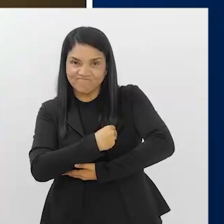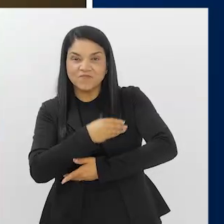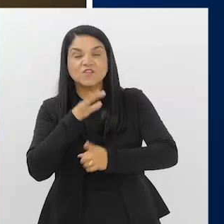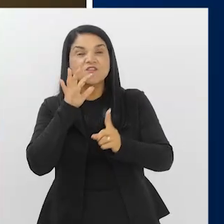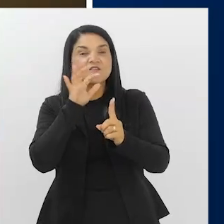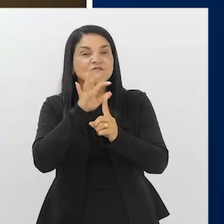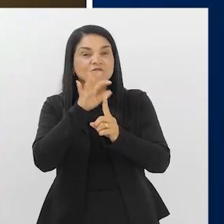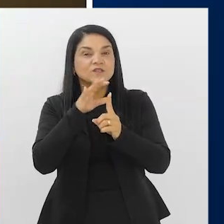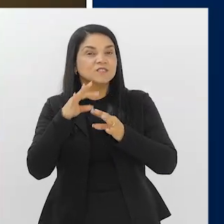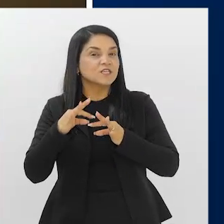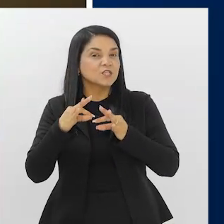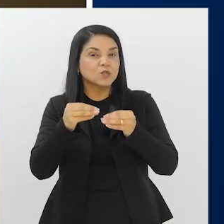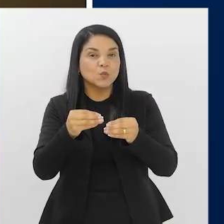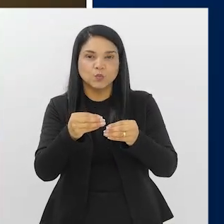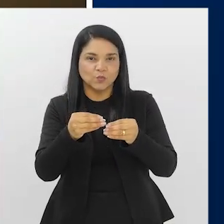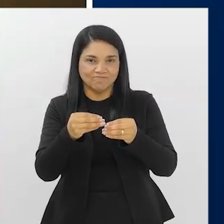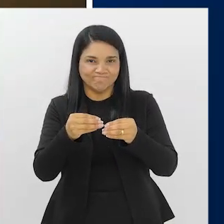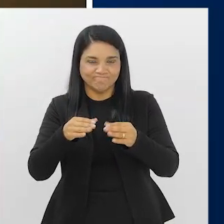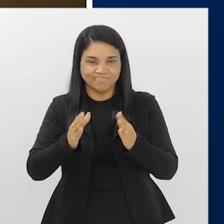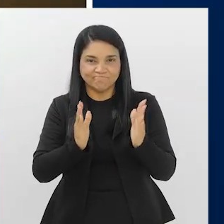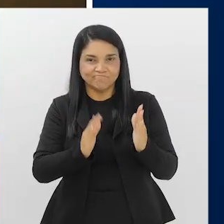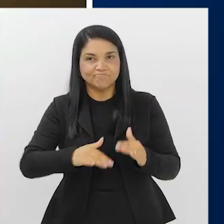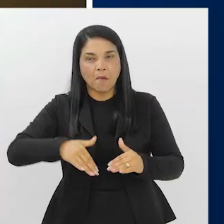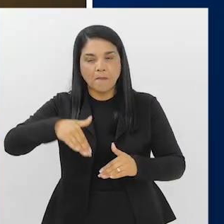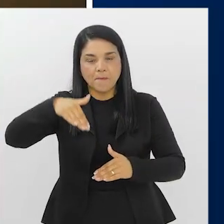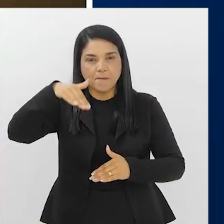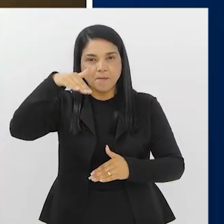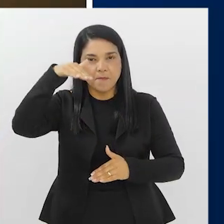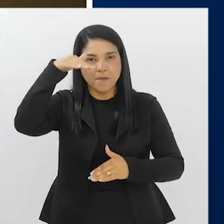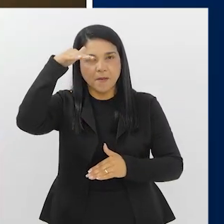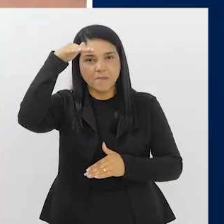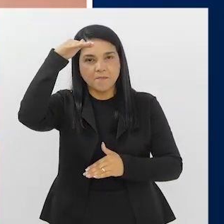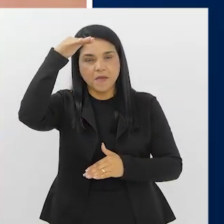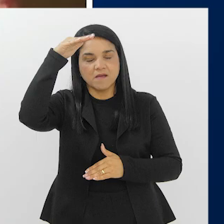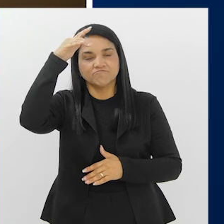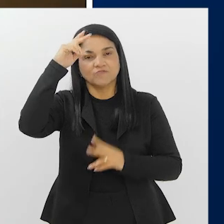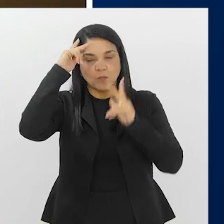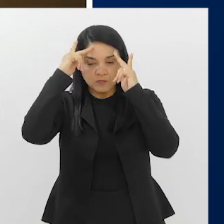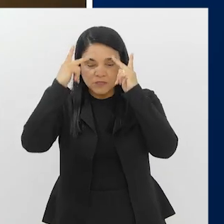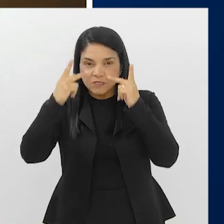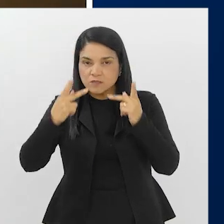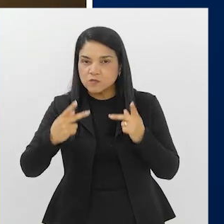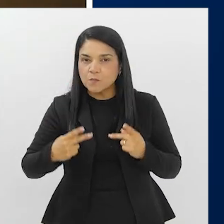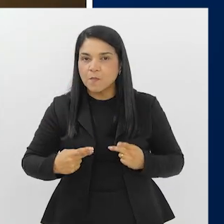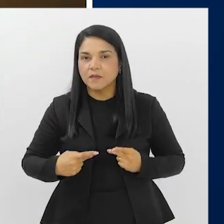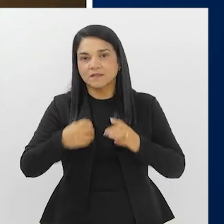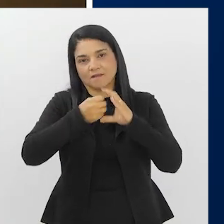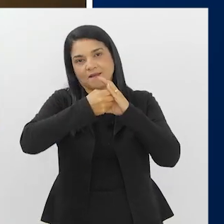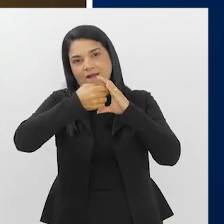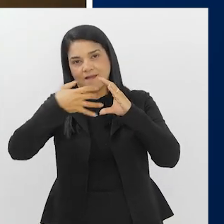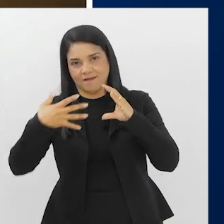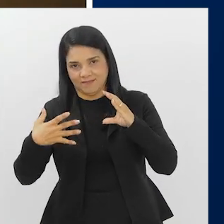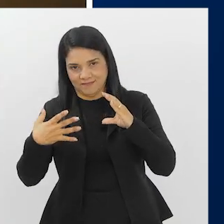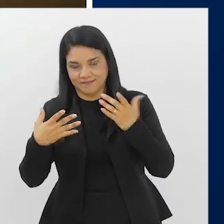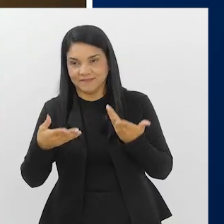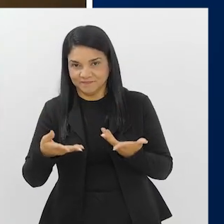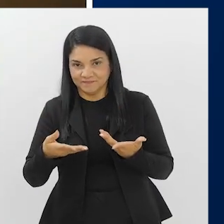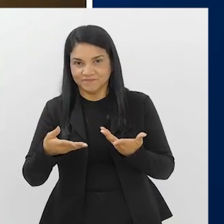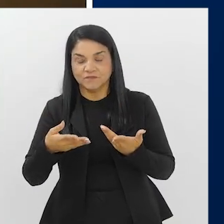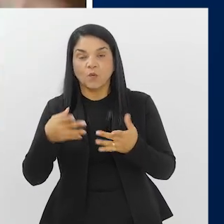biopsicossocial, porque influencia em todas as esferas, né? De nós como construção de seres humanos mesmo,